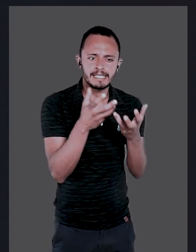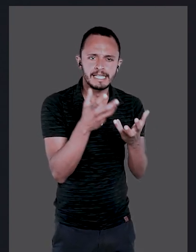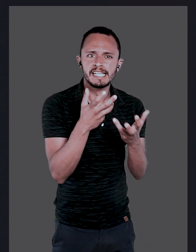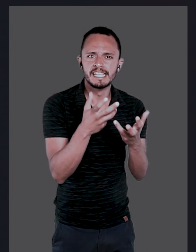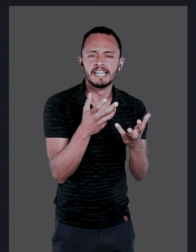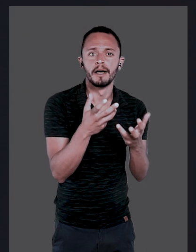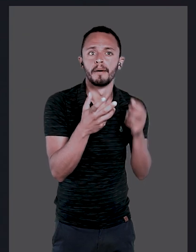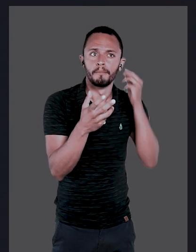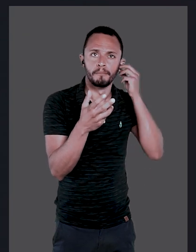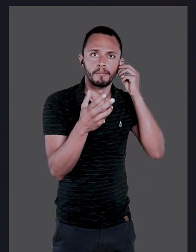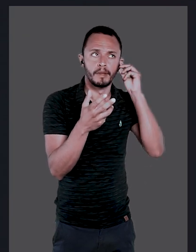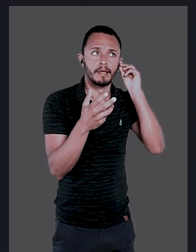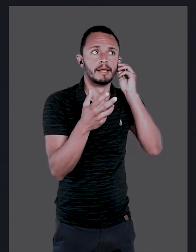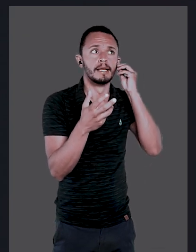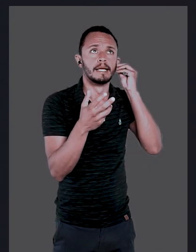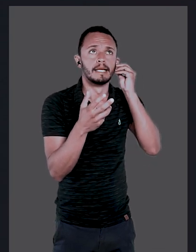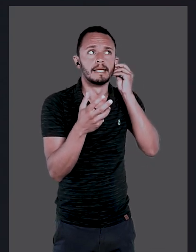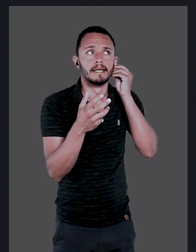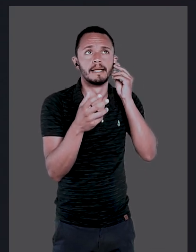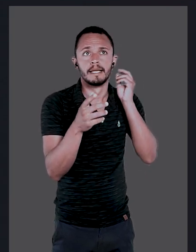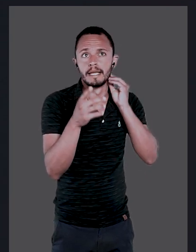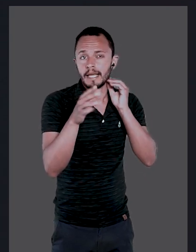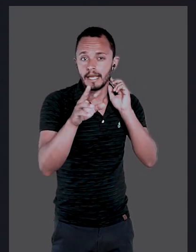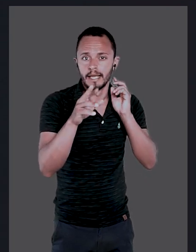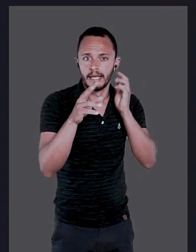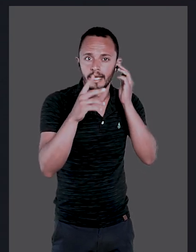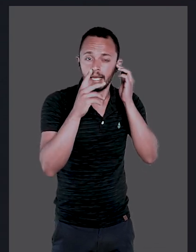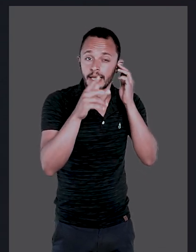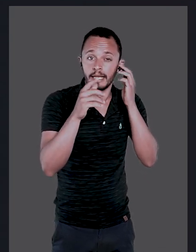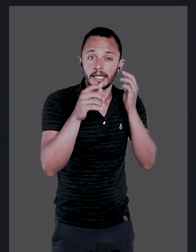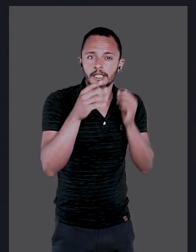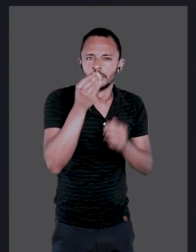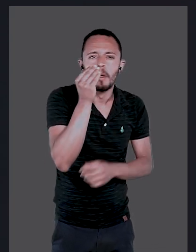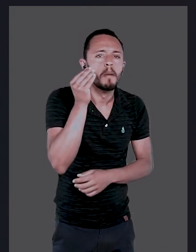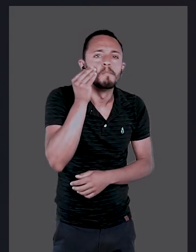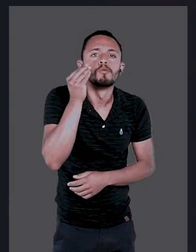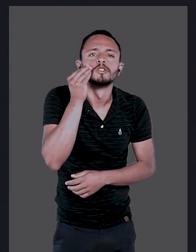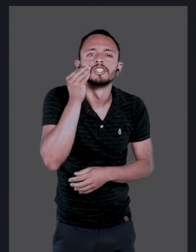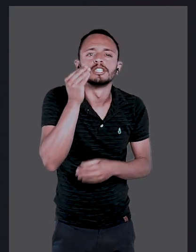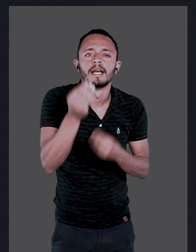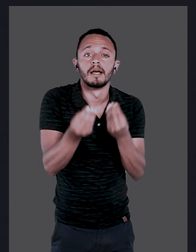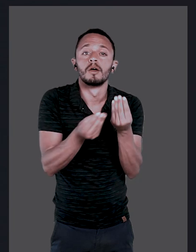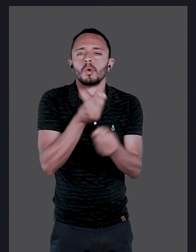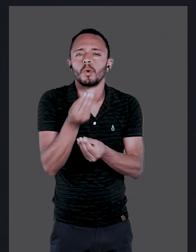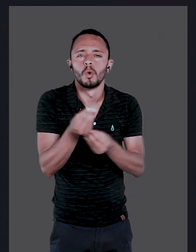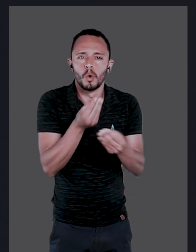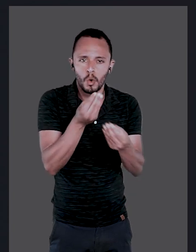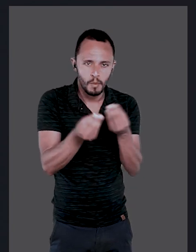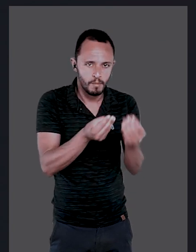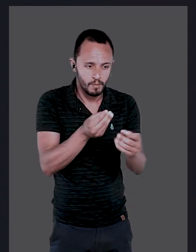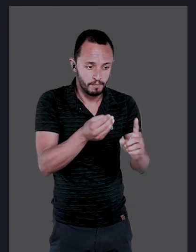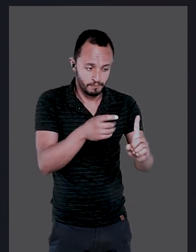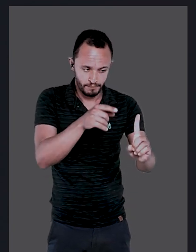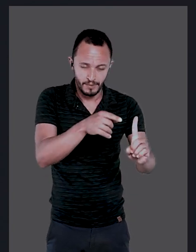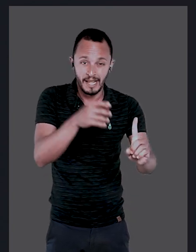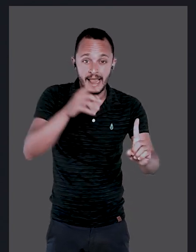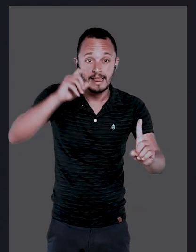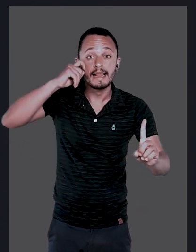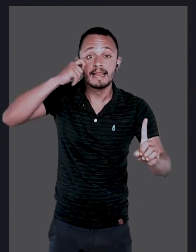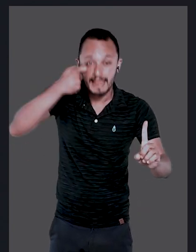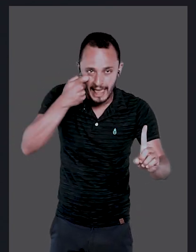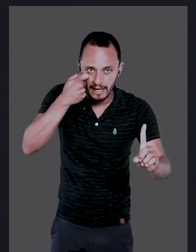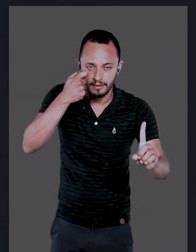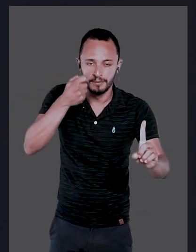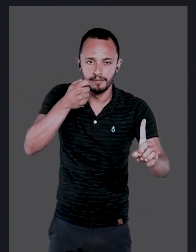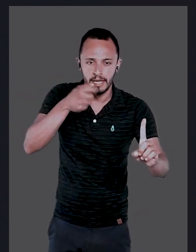a algo que eu acho que é muito frequente, que é uma certa incapacidade de referenciarmos as pessoas negras, de as reconhecermos,